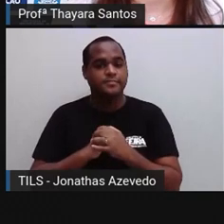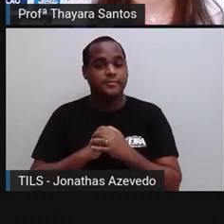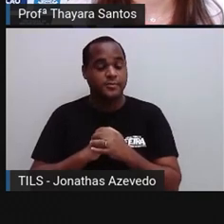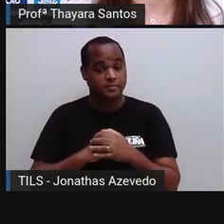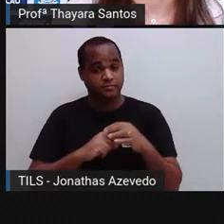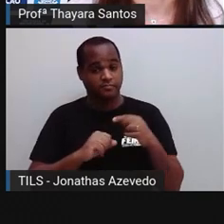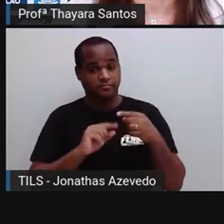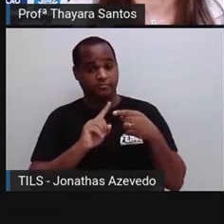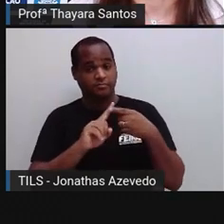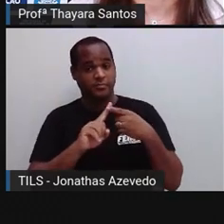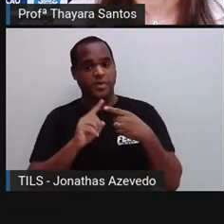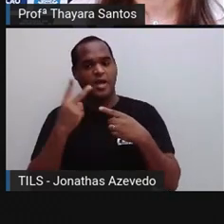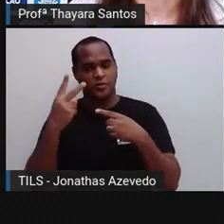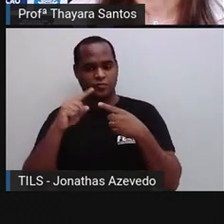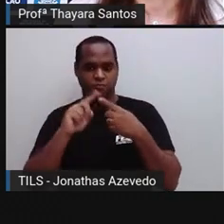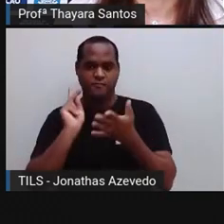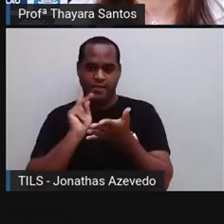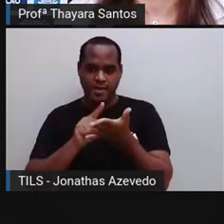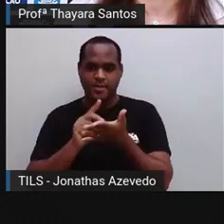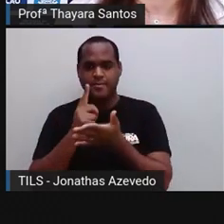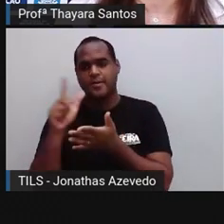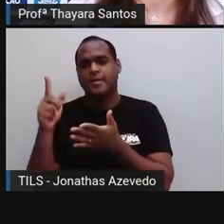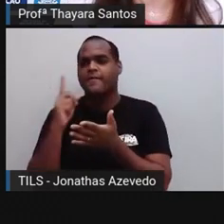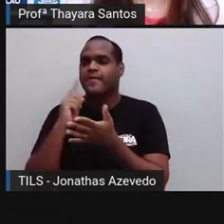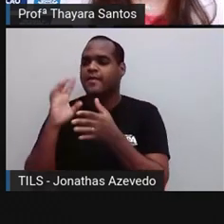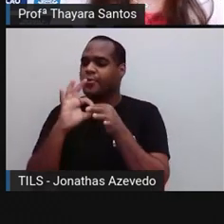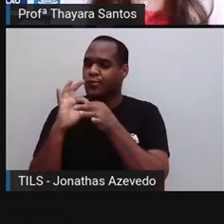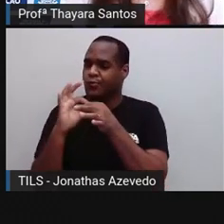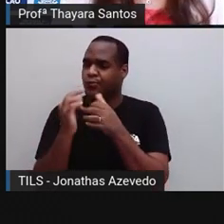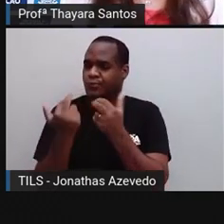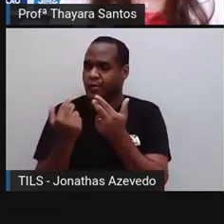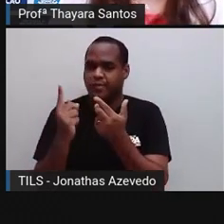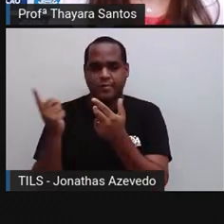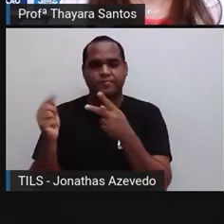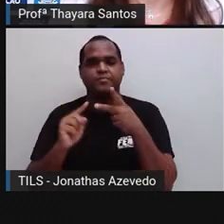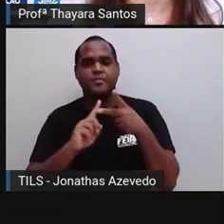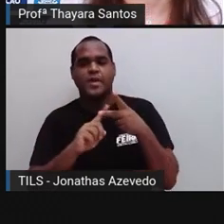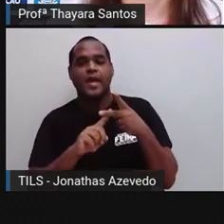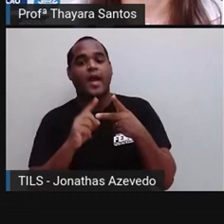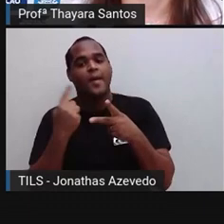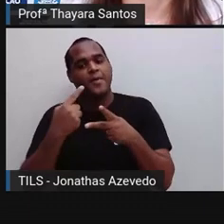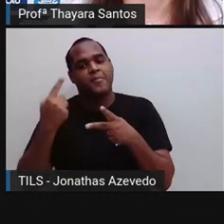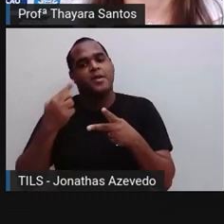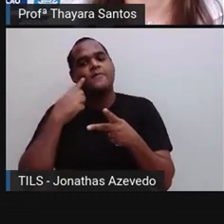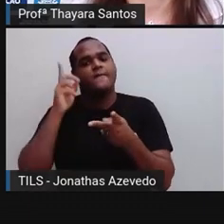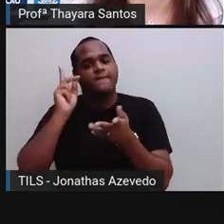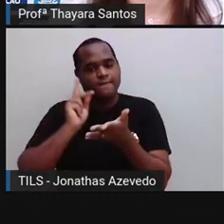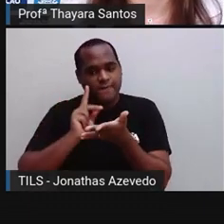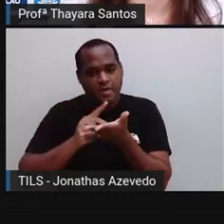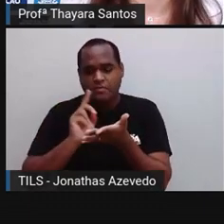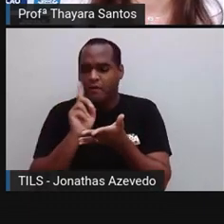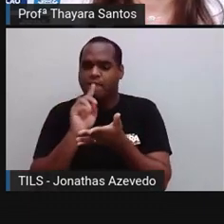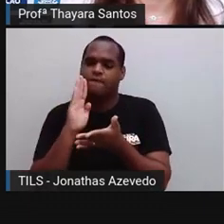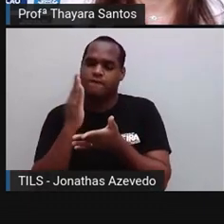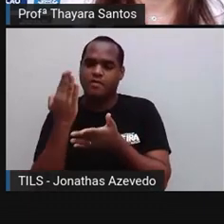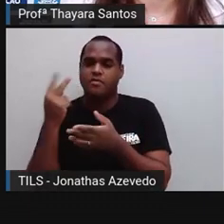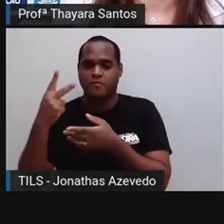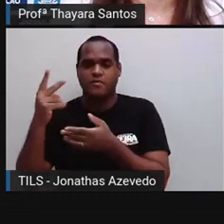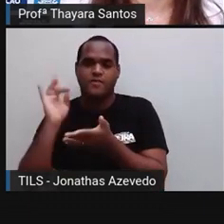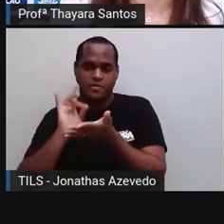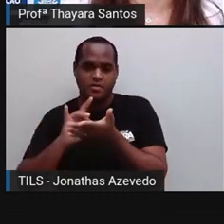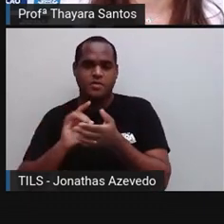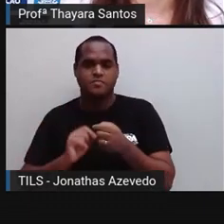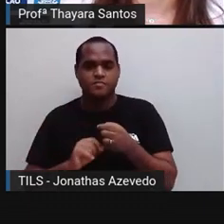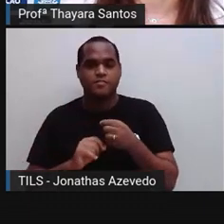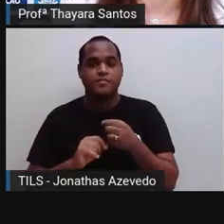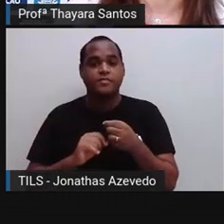A letra A diz: as duas são verdadeiras, mas não estabelecem relação entre si. A primeira é uma afirmativa falsa e a segunda é verdadeira.